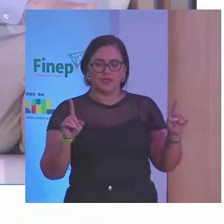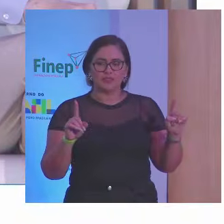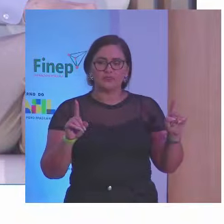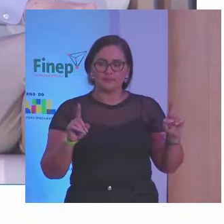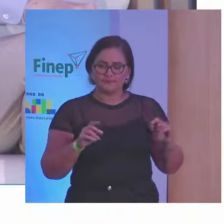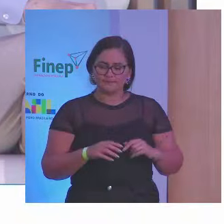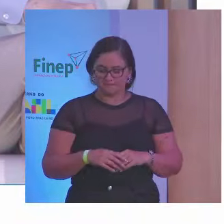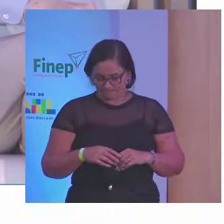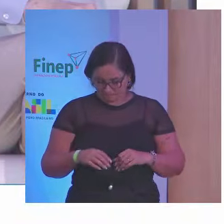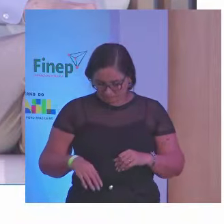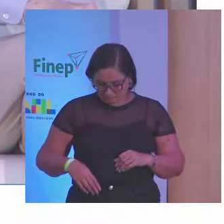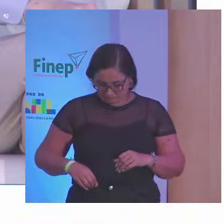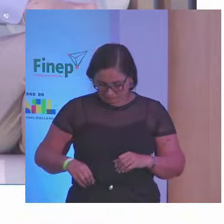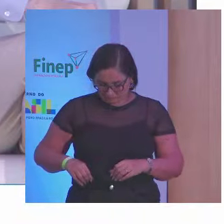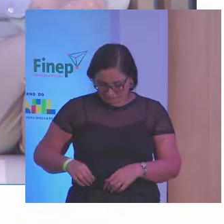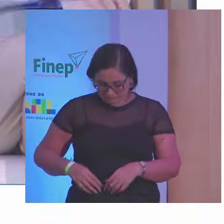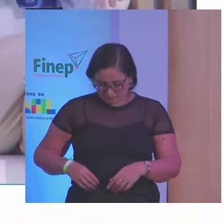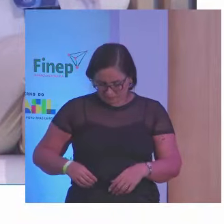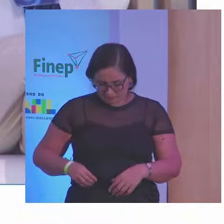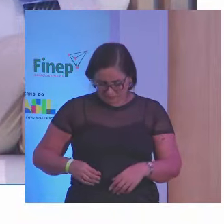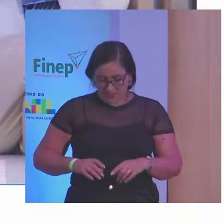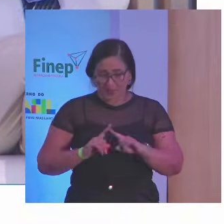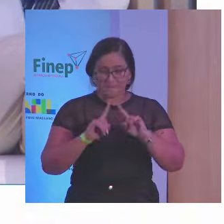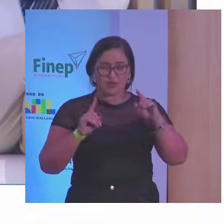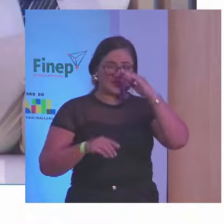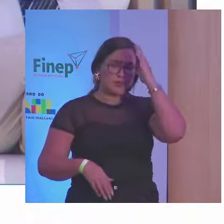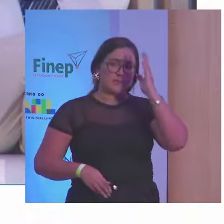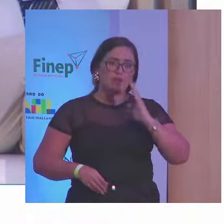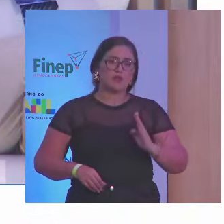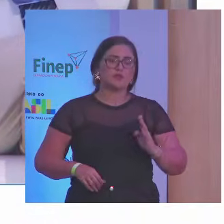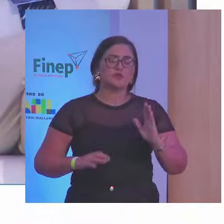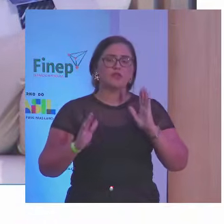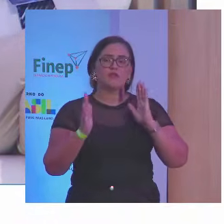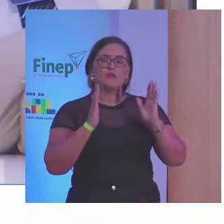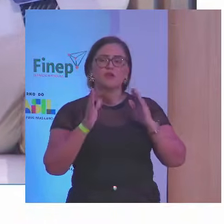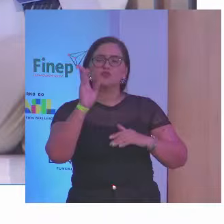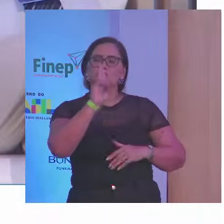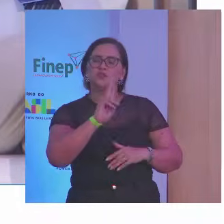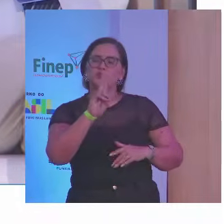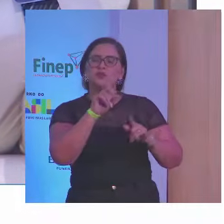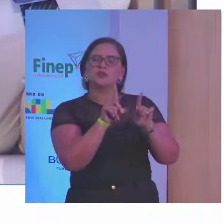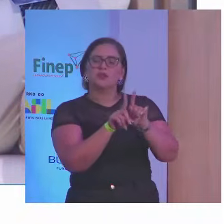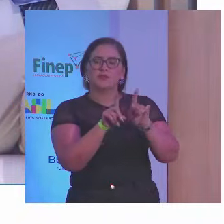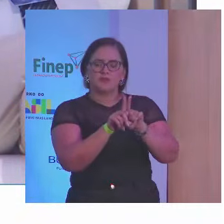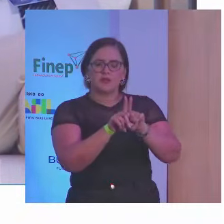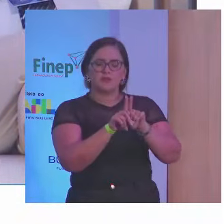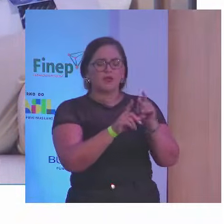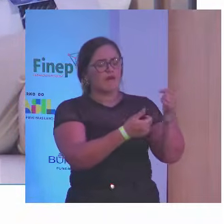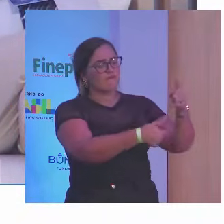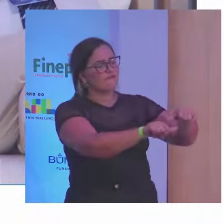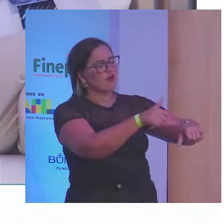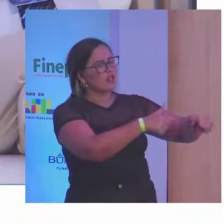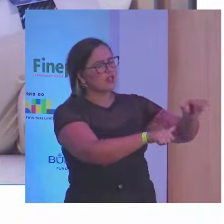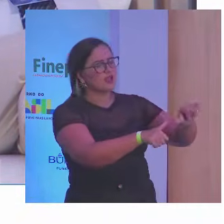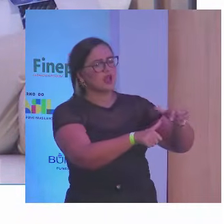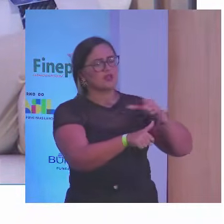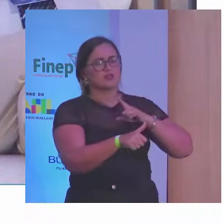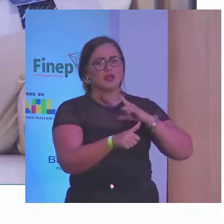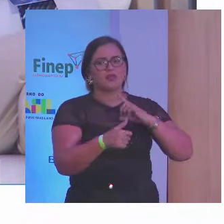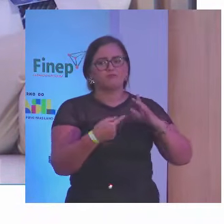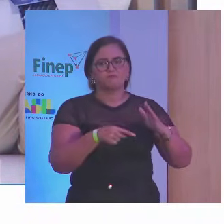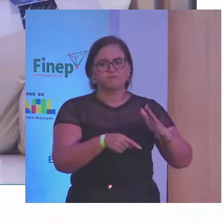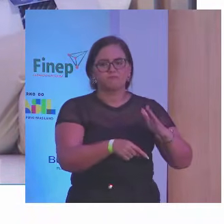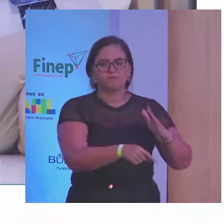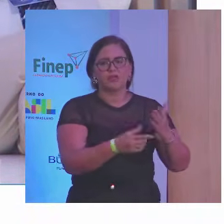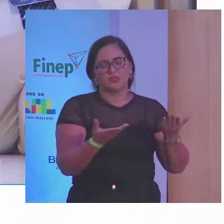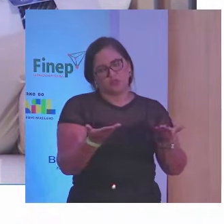teoricamente. Mas, no caso do Brasil, a Petrobras está na fase exploratória, justamente para avaliar, né, está sendo perfurado nesse